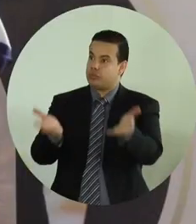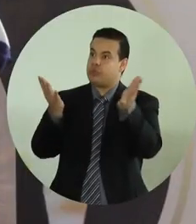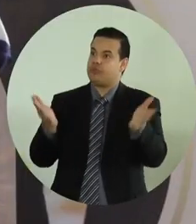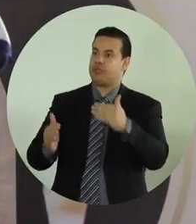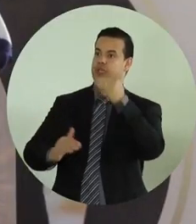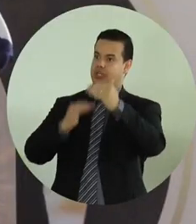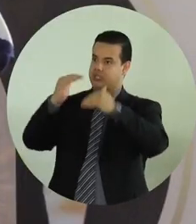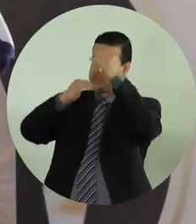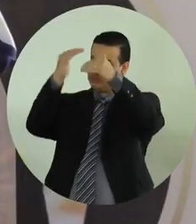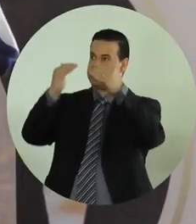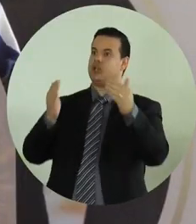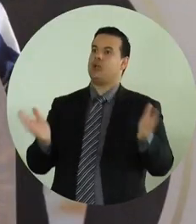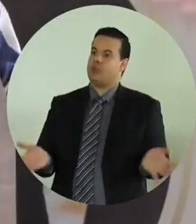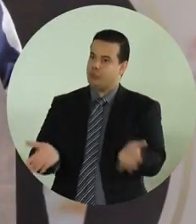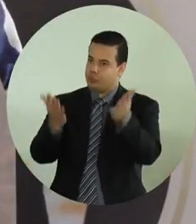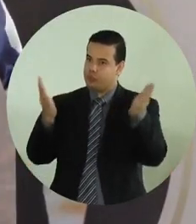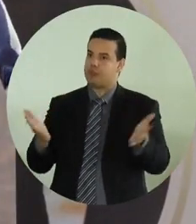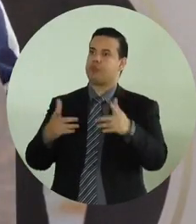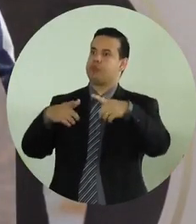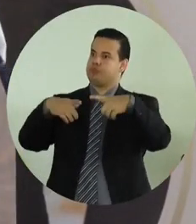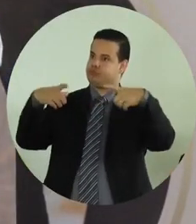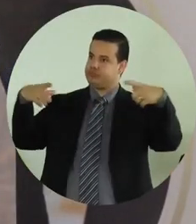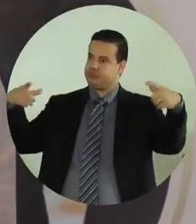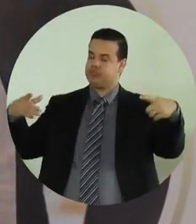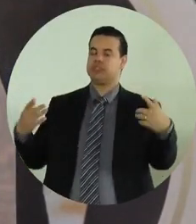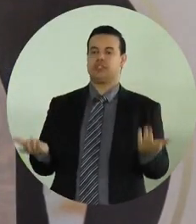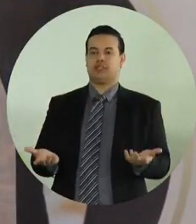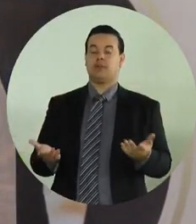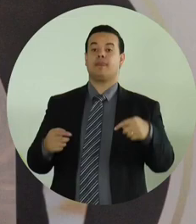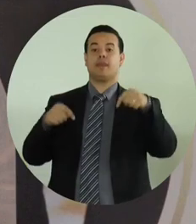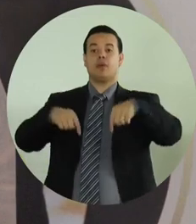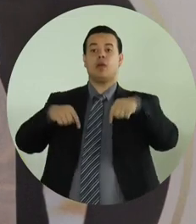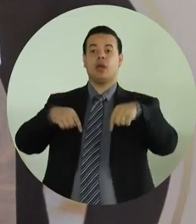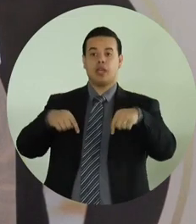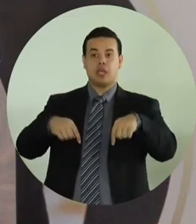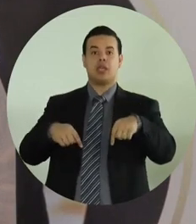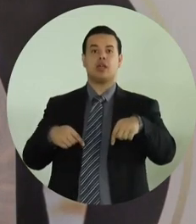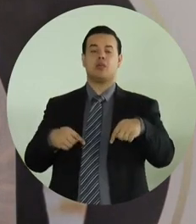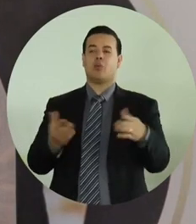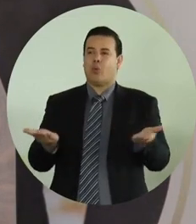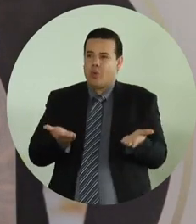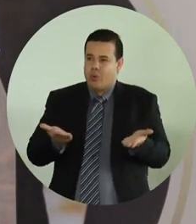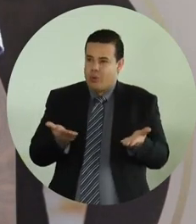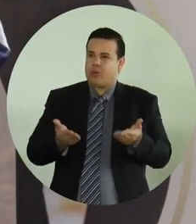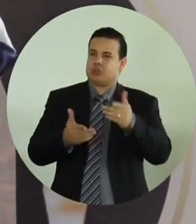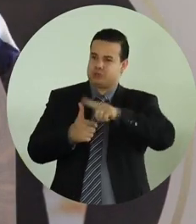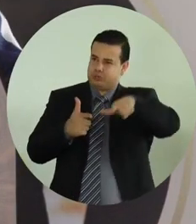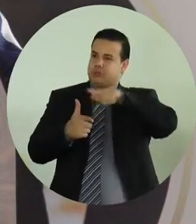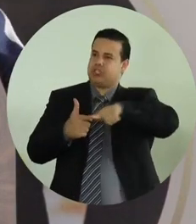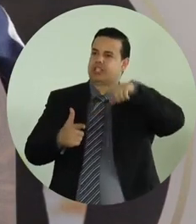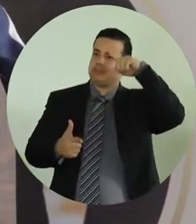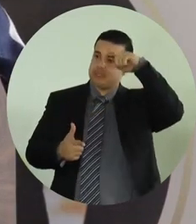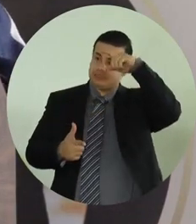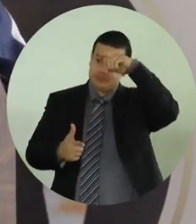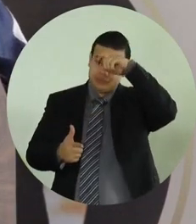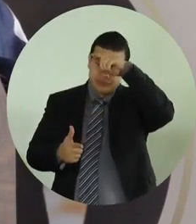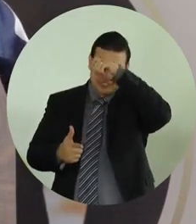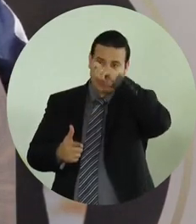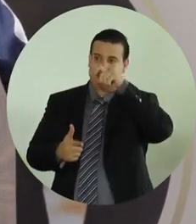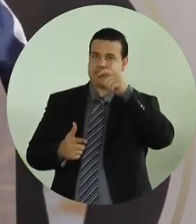de tudo, pelo fato de que nesse momento onde as dificuldades se